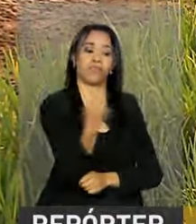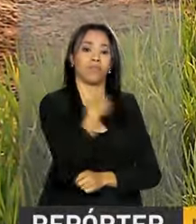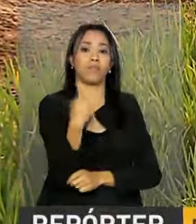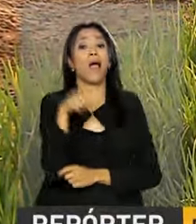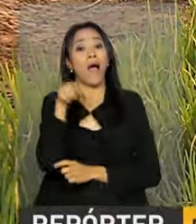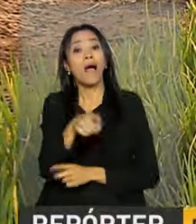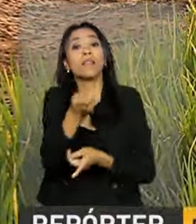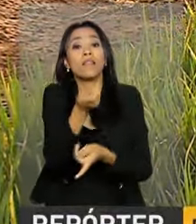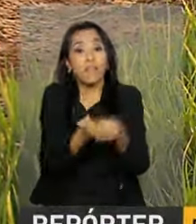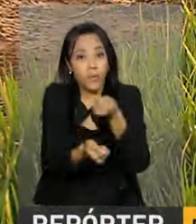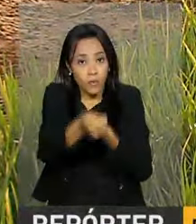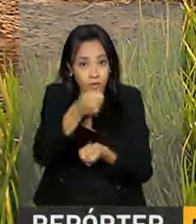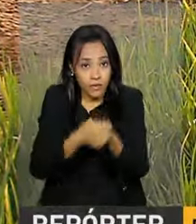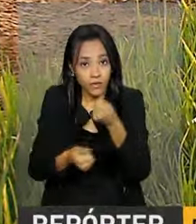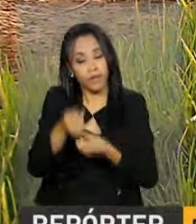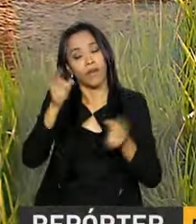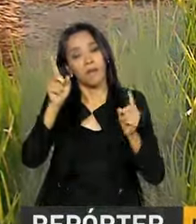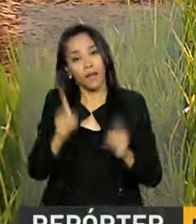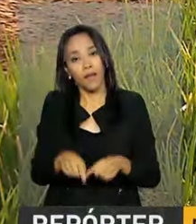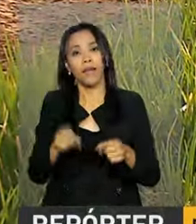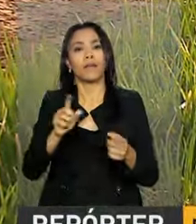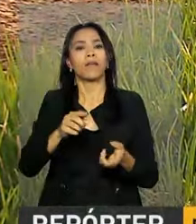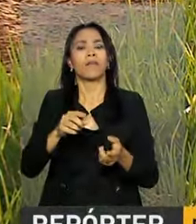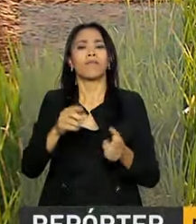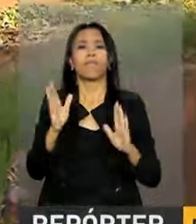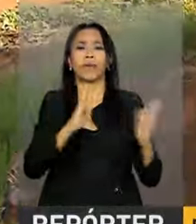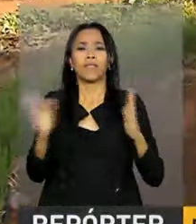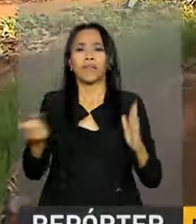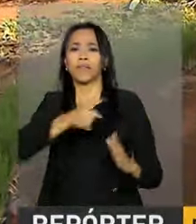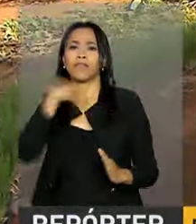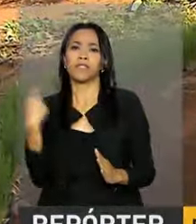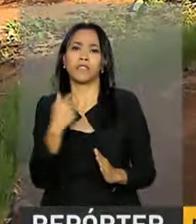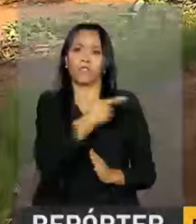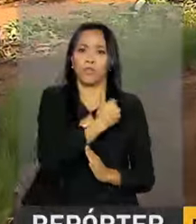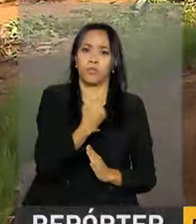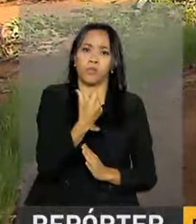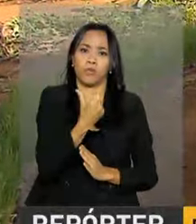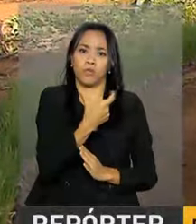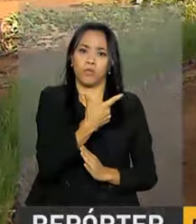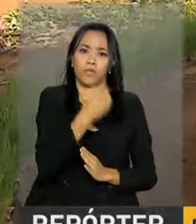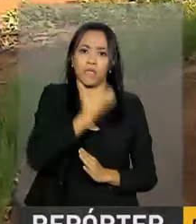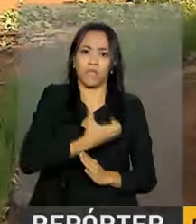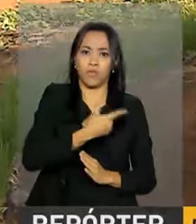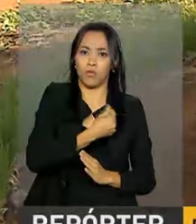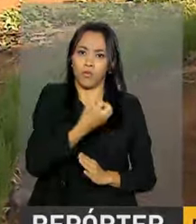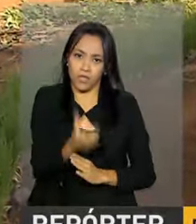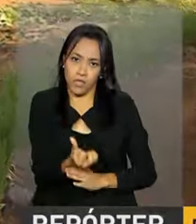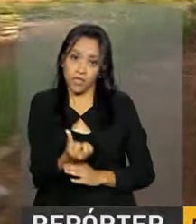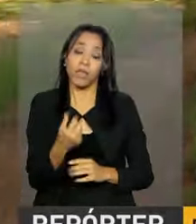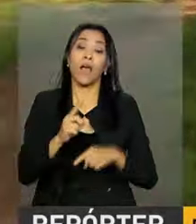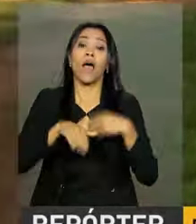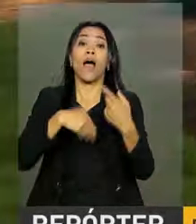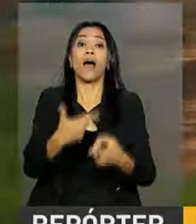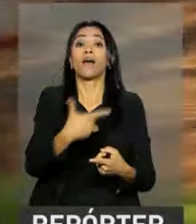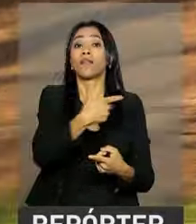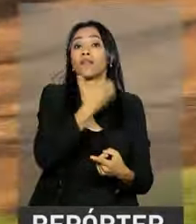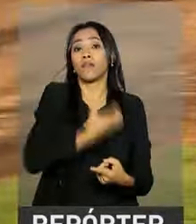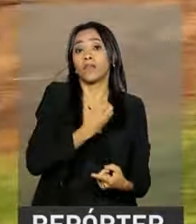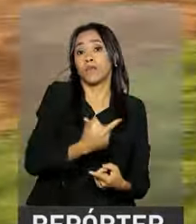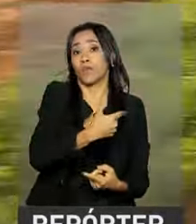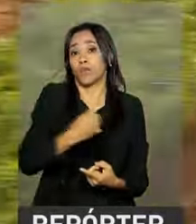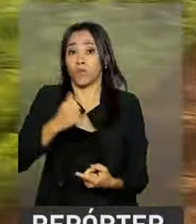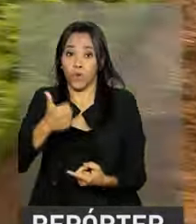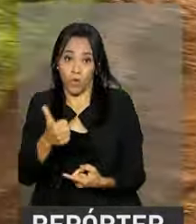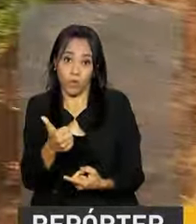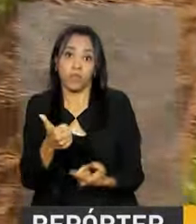válida para parcelas de dívidas vencidas entre dezembro de 2006 a Dezembro de 20111